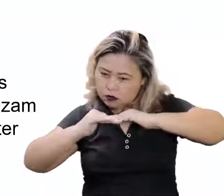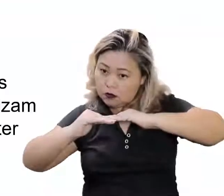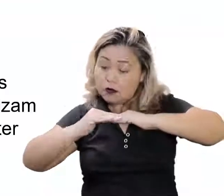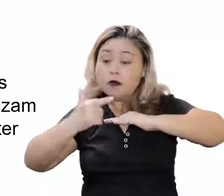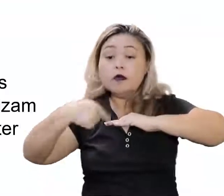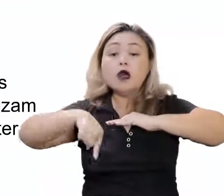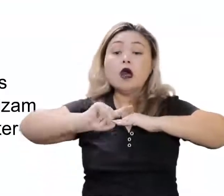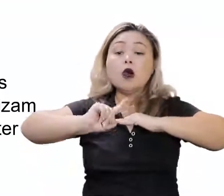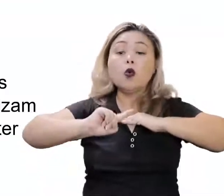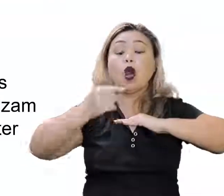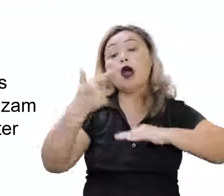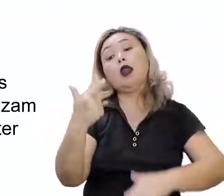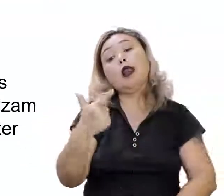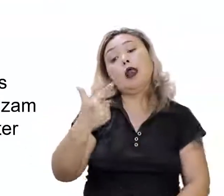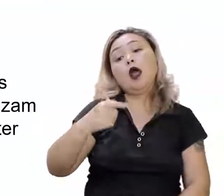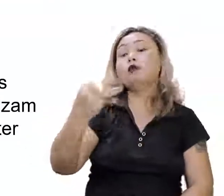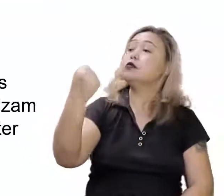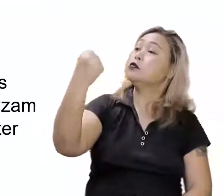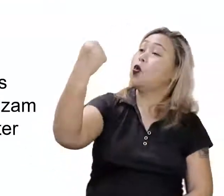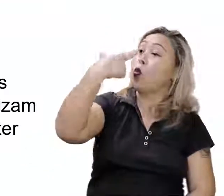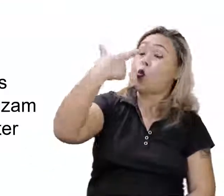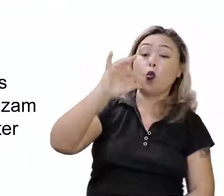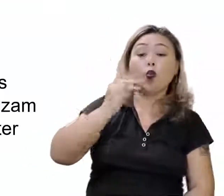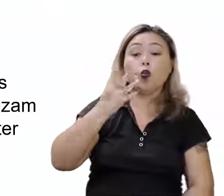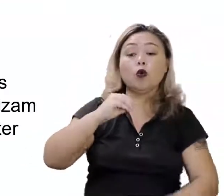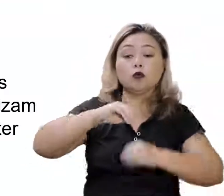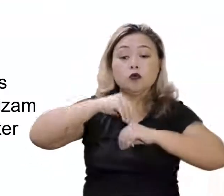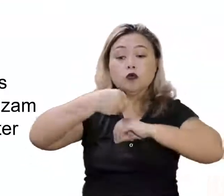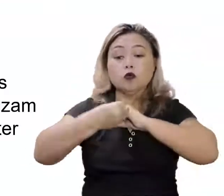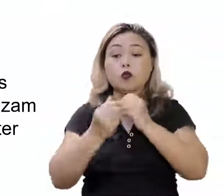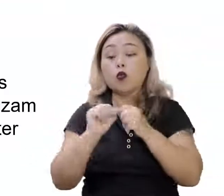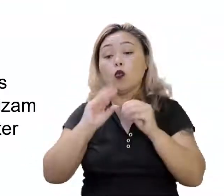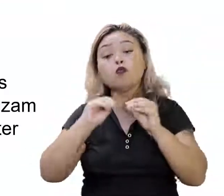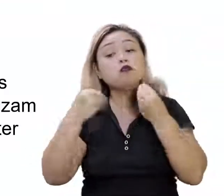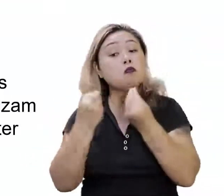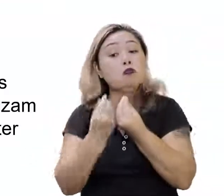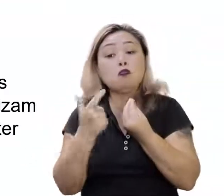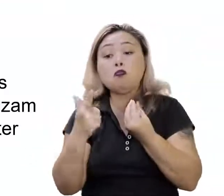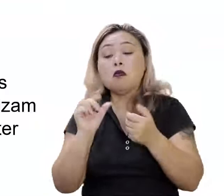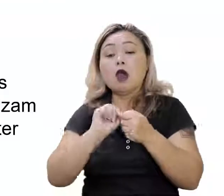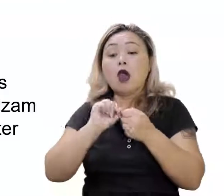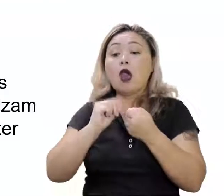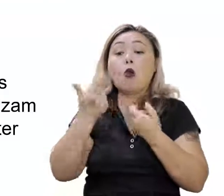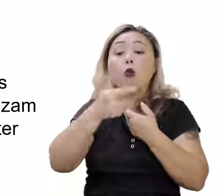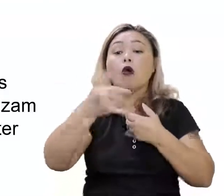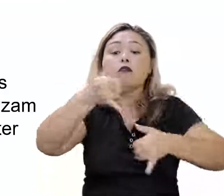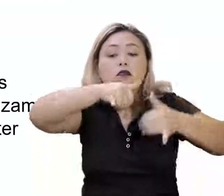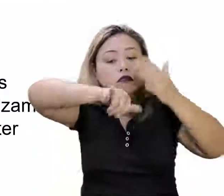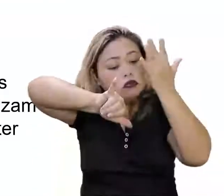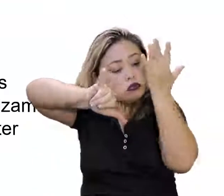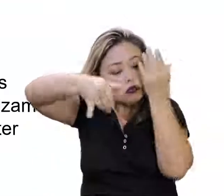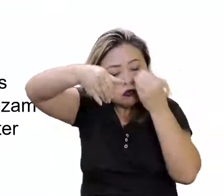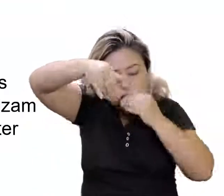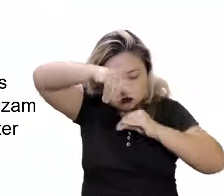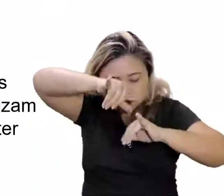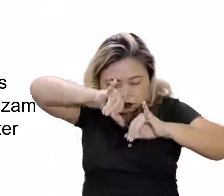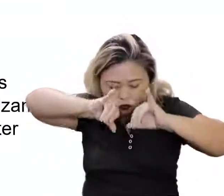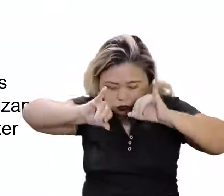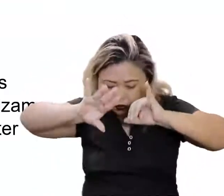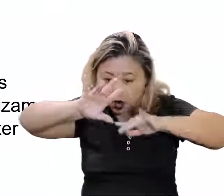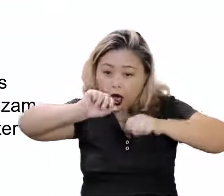organismos não têm energia solar, não têm substâncias orgânicas, eles vão ter que usar de elementos químicos para poder